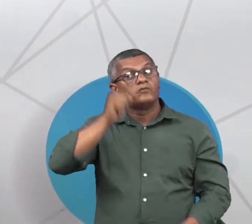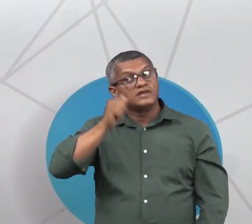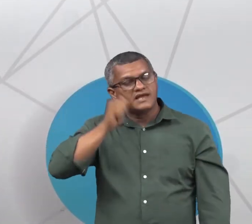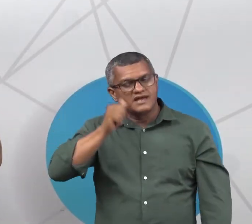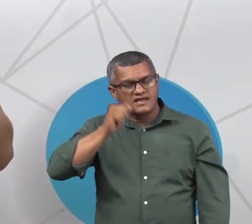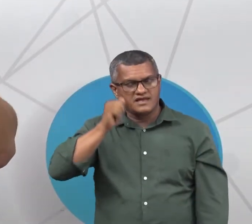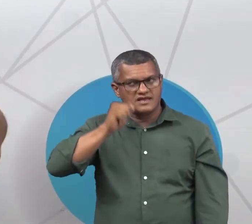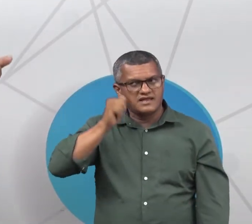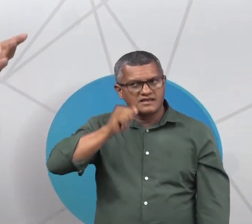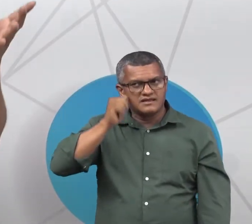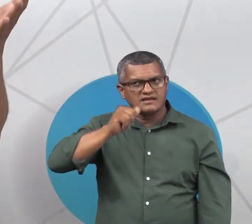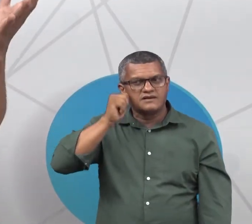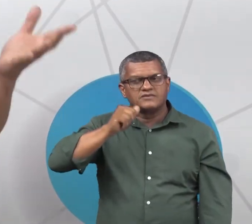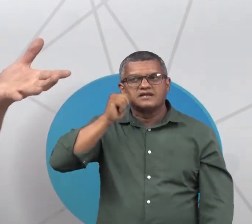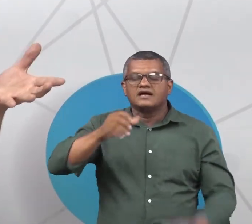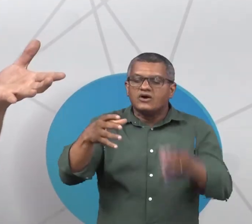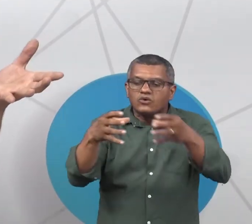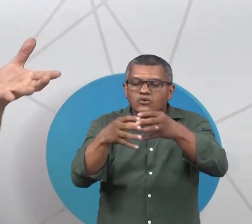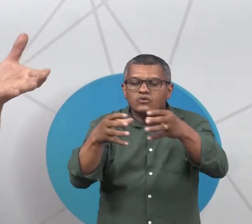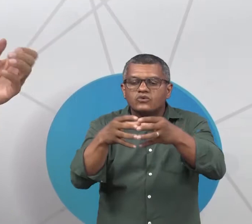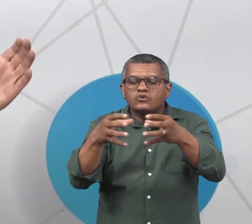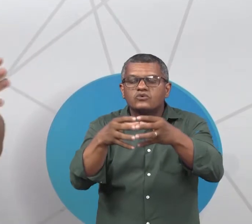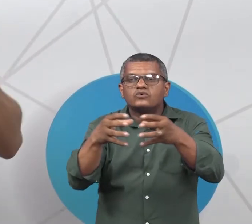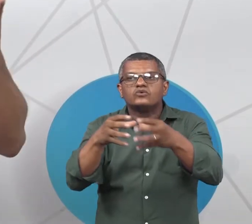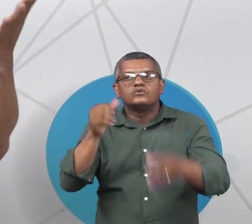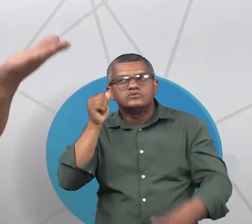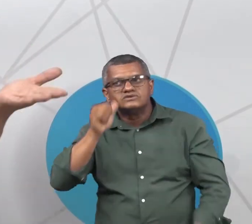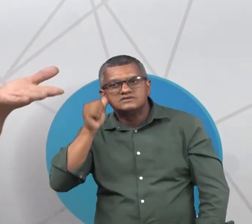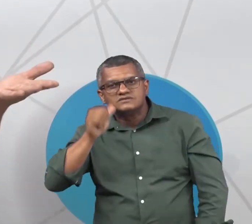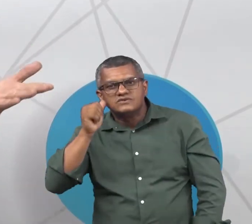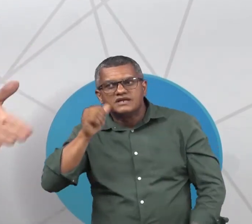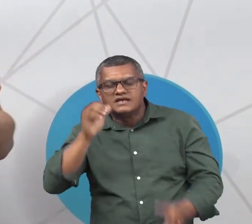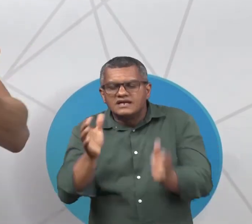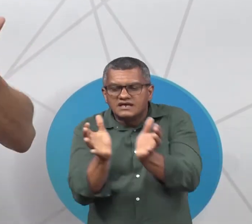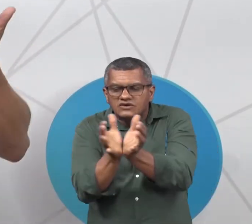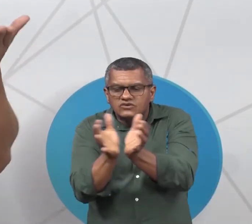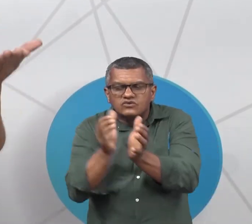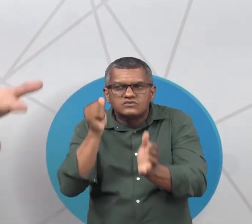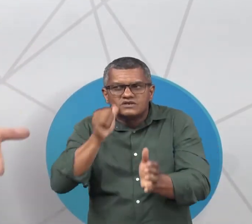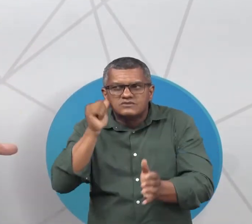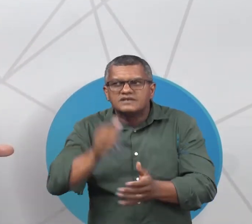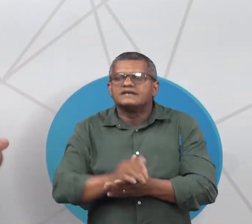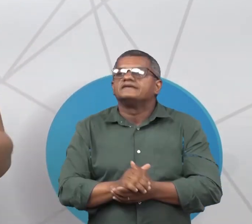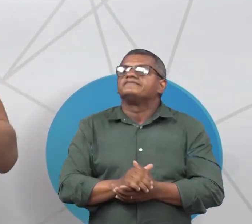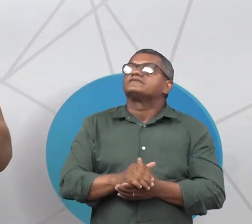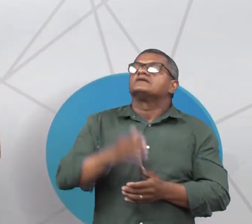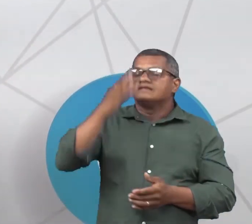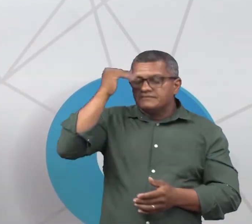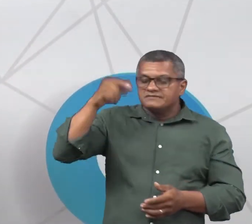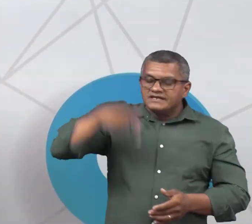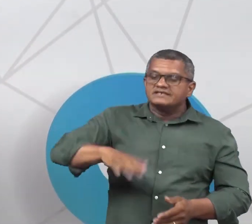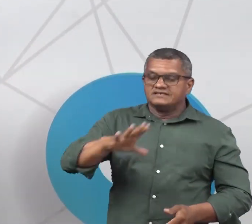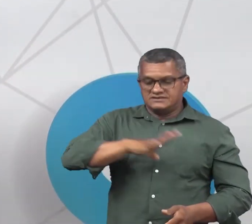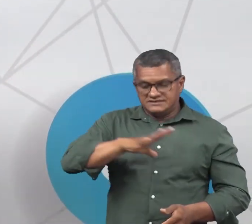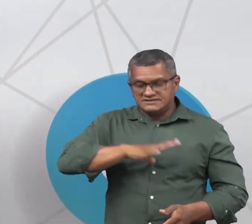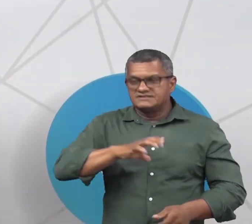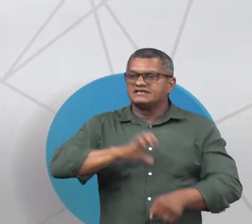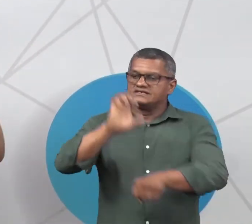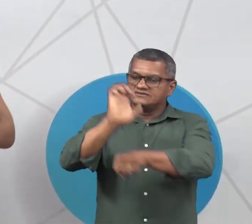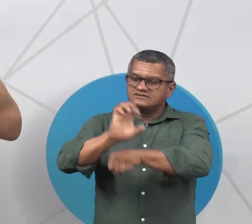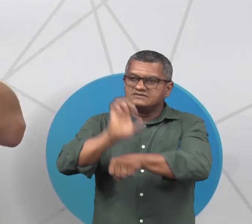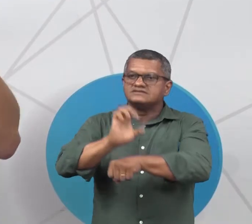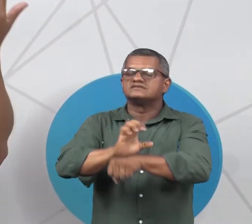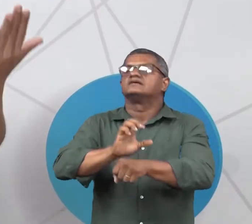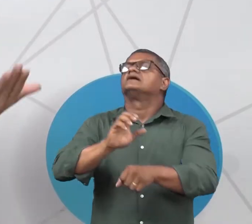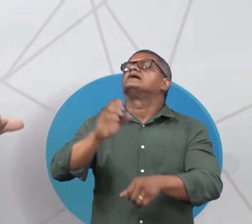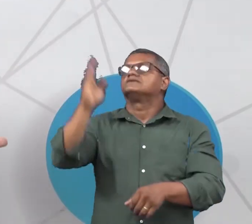a mulher. É um grupo de mulheres. Nós sabemos que não só na nossa cidade, no nosso estado, no nosso